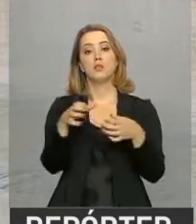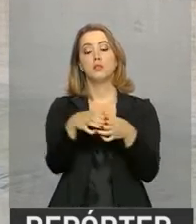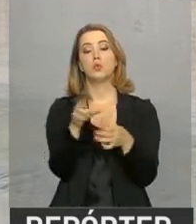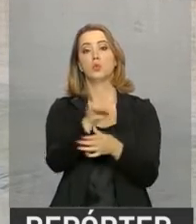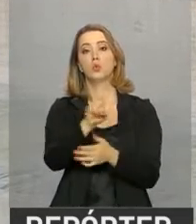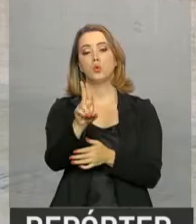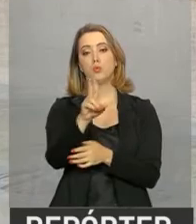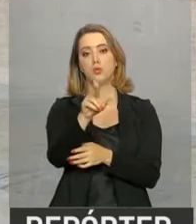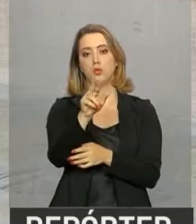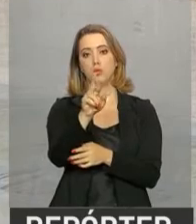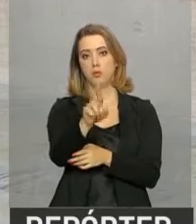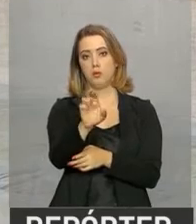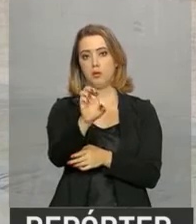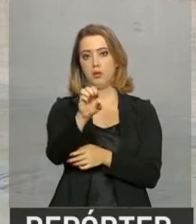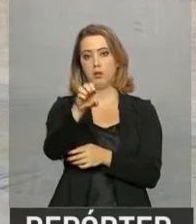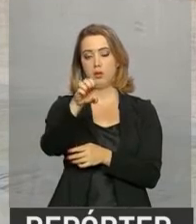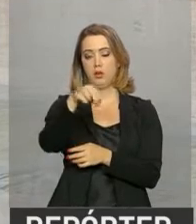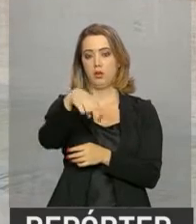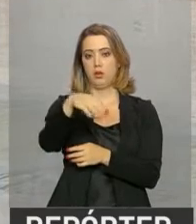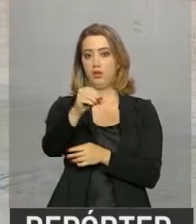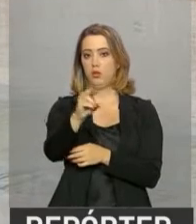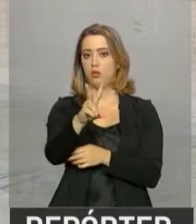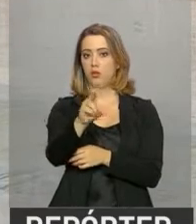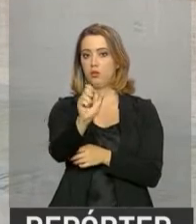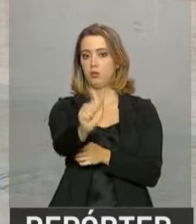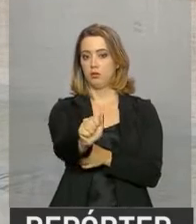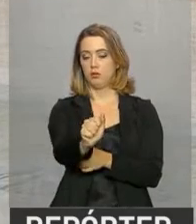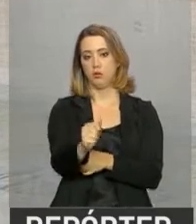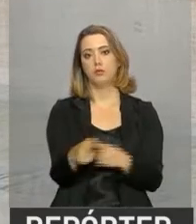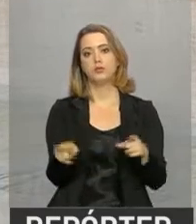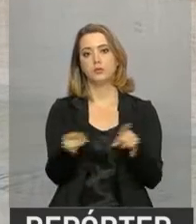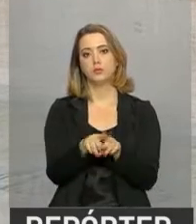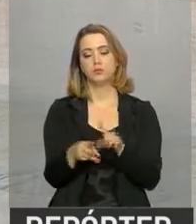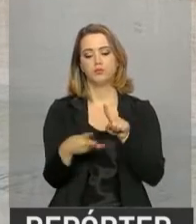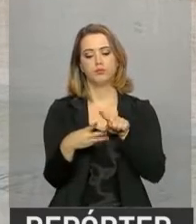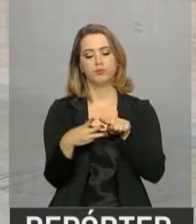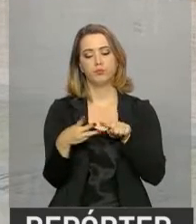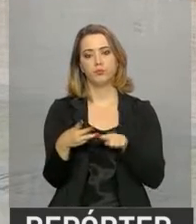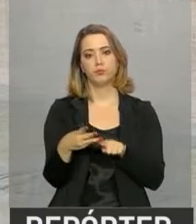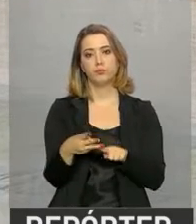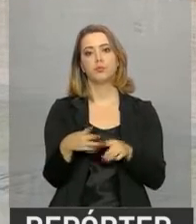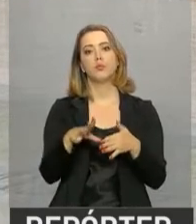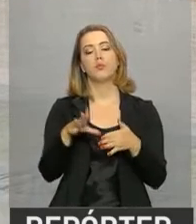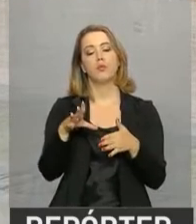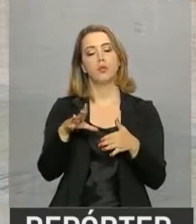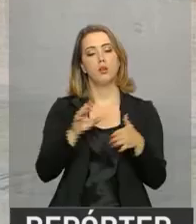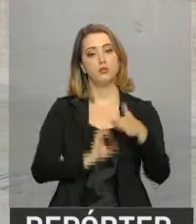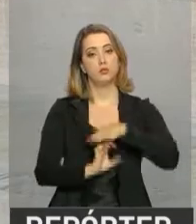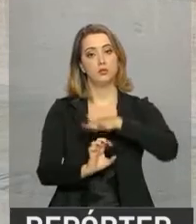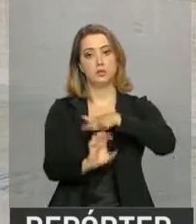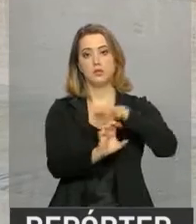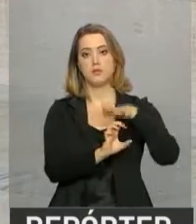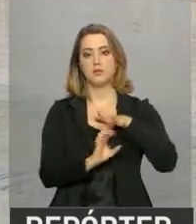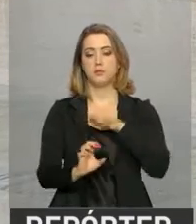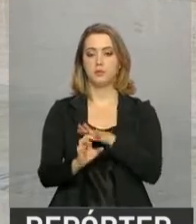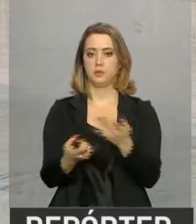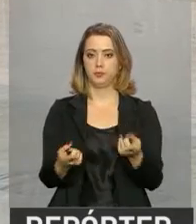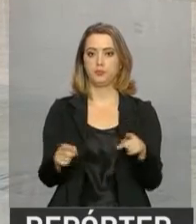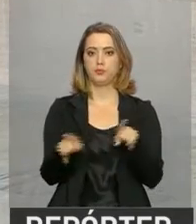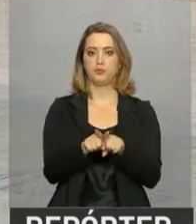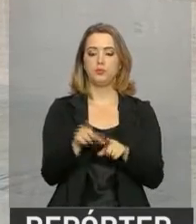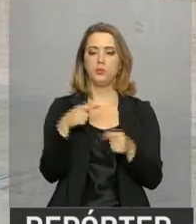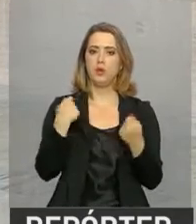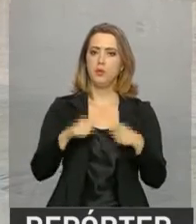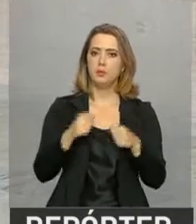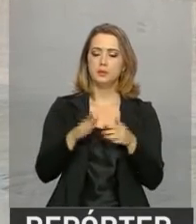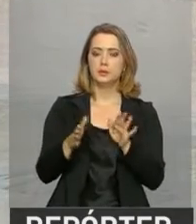em março deste ano pelo governo anterior e as três empresas este acordo prevê que as três empresas vão colocar em